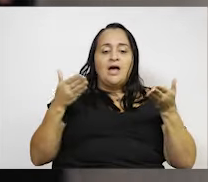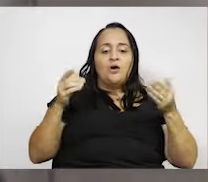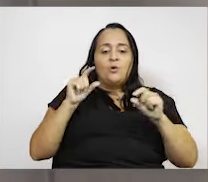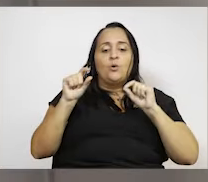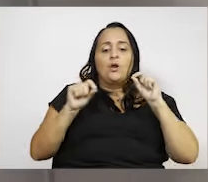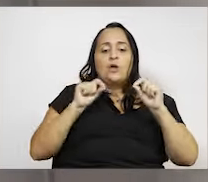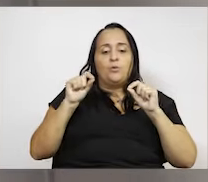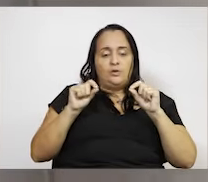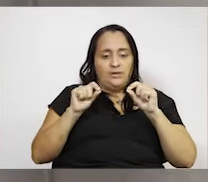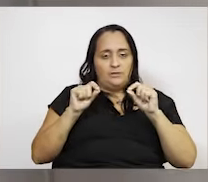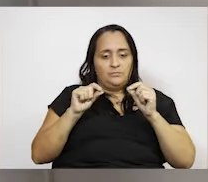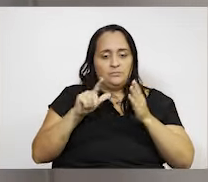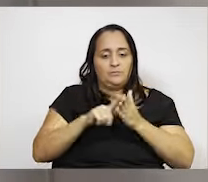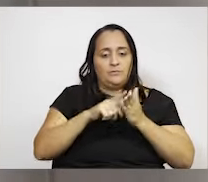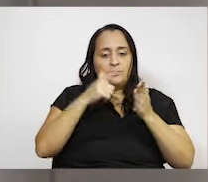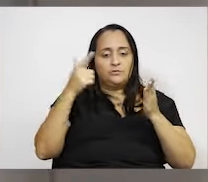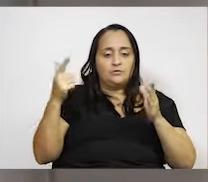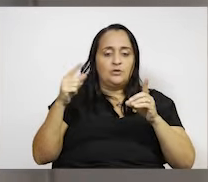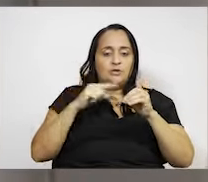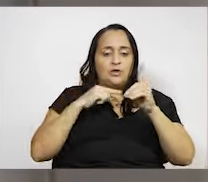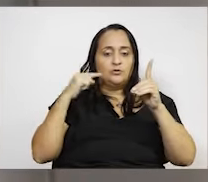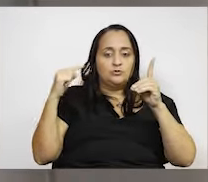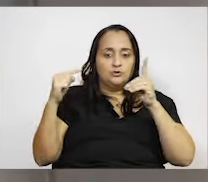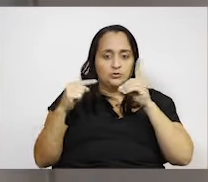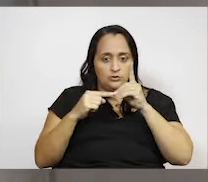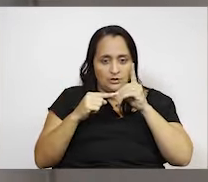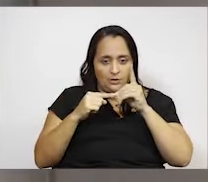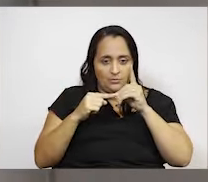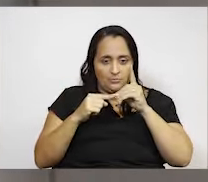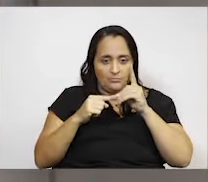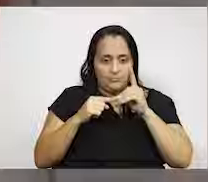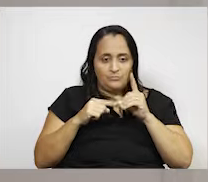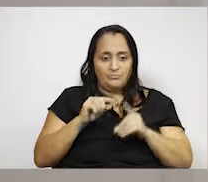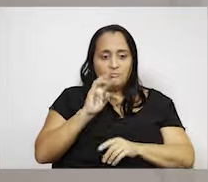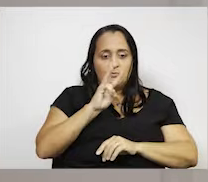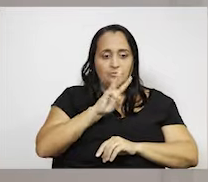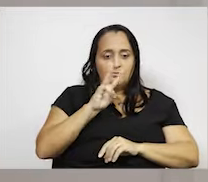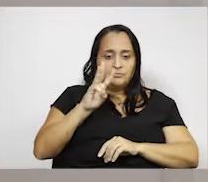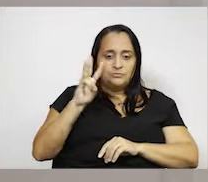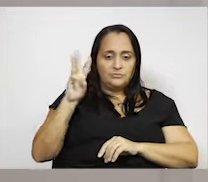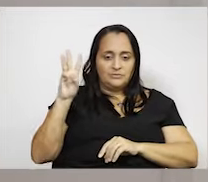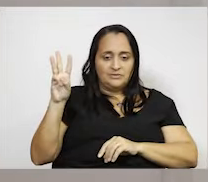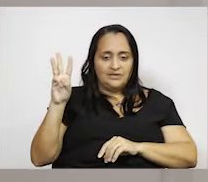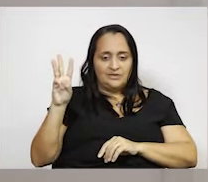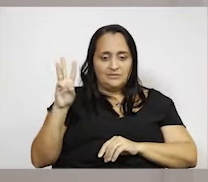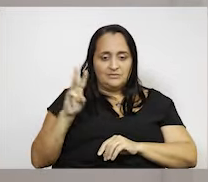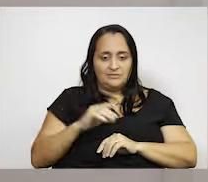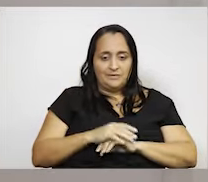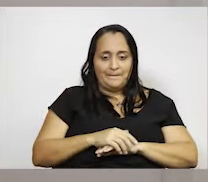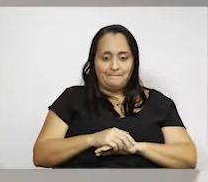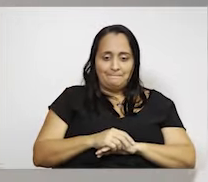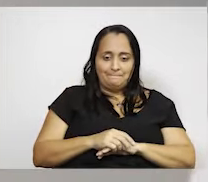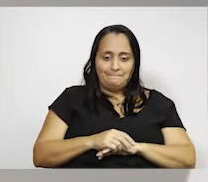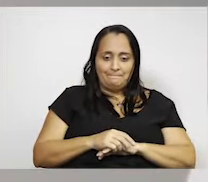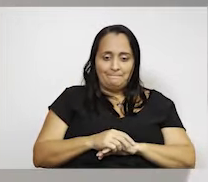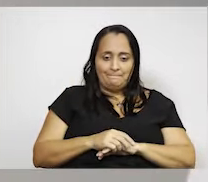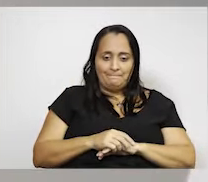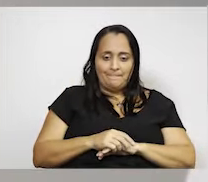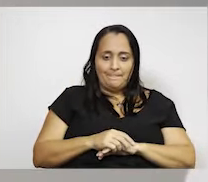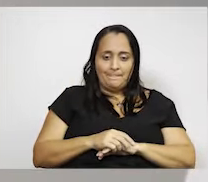eu vou mostrar para vocês o jornal digital, tá? Esse é o site do jornal. Vamos lá.